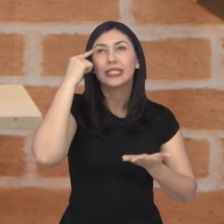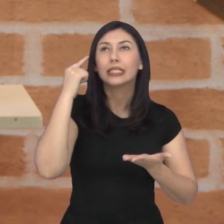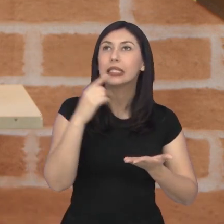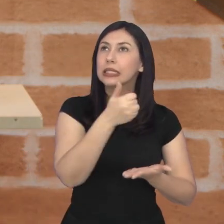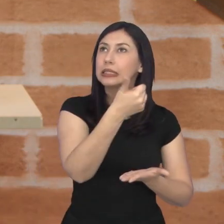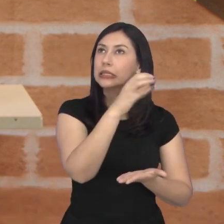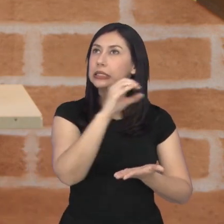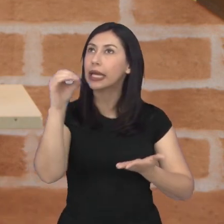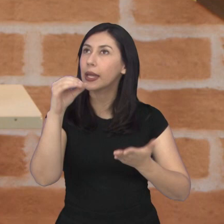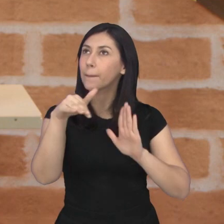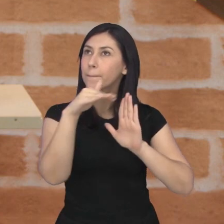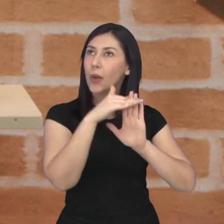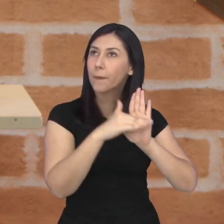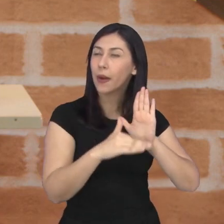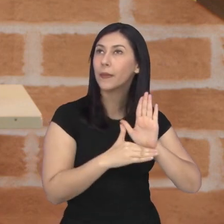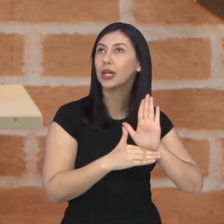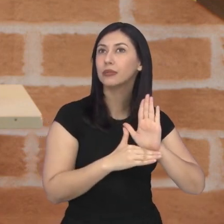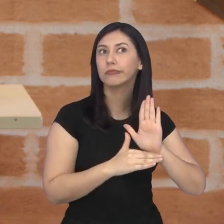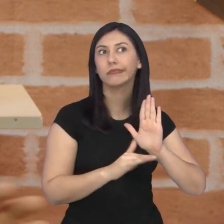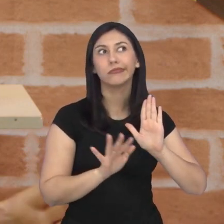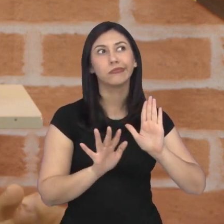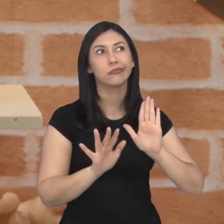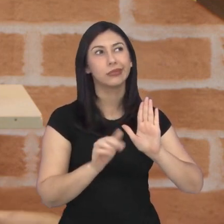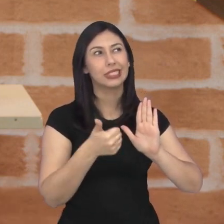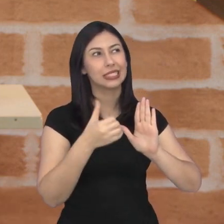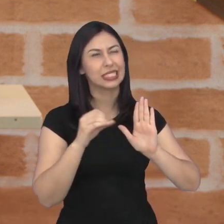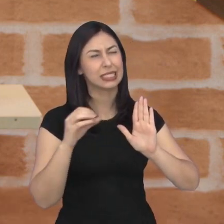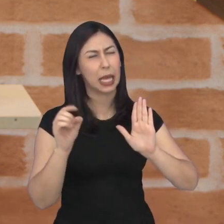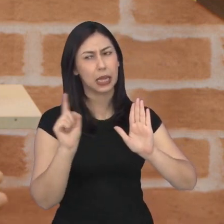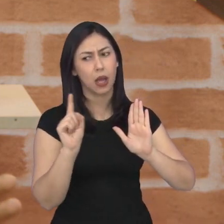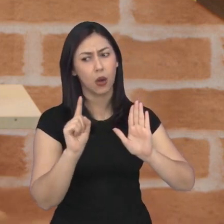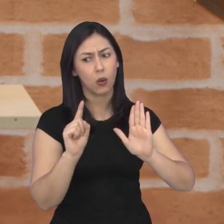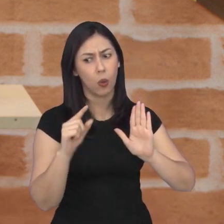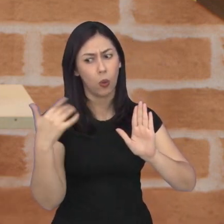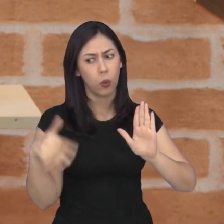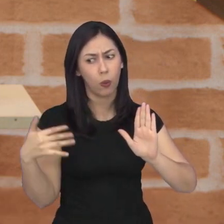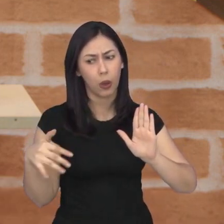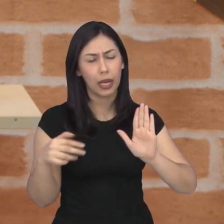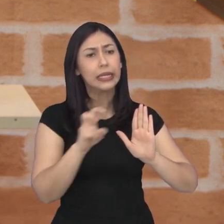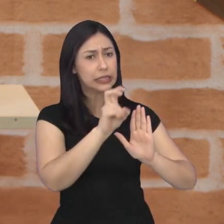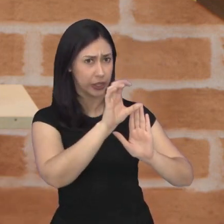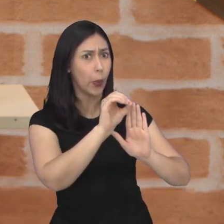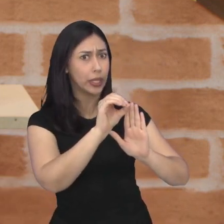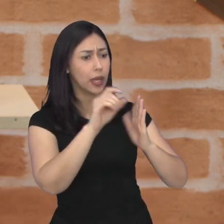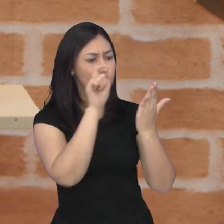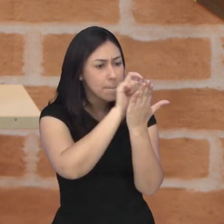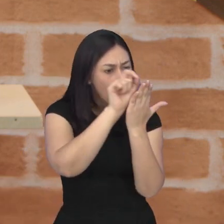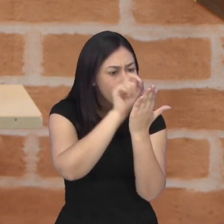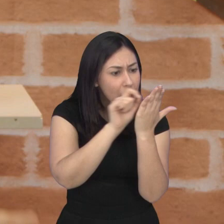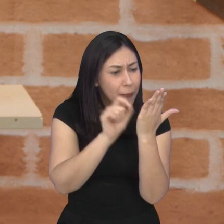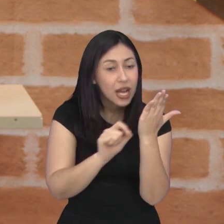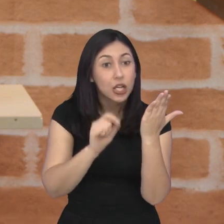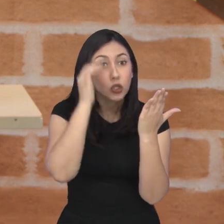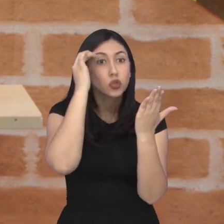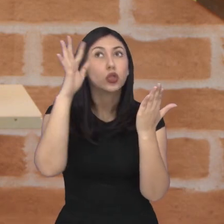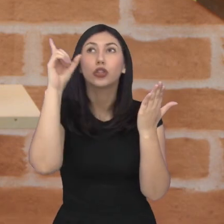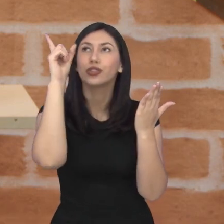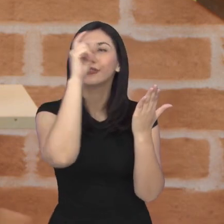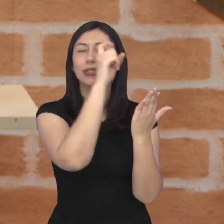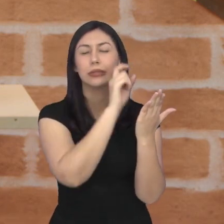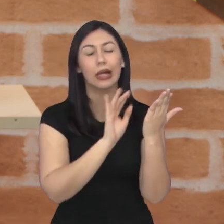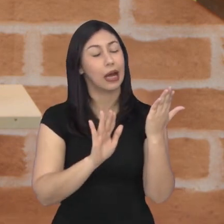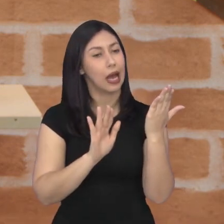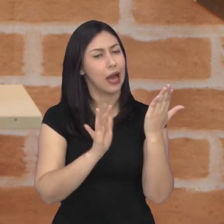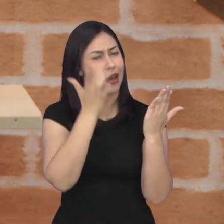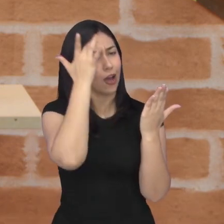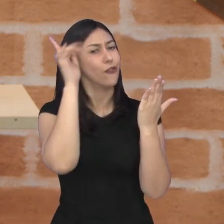pensei, vou escrever 100 coisas que eu quero fazer na vida. Aí me veio logo assim, não, 100 é muito. 50. Aí eu comecei a escrever um monte de sonho difícil. Eu falei, não,